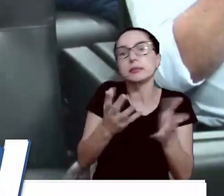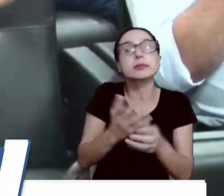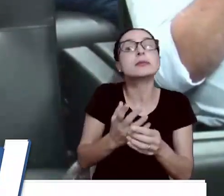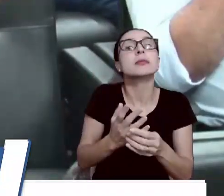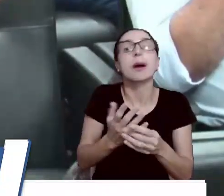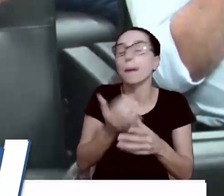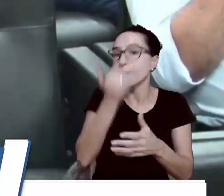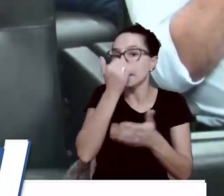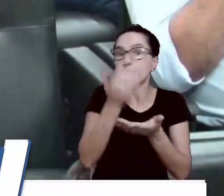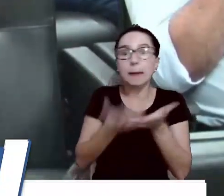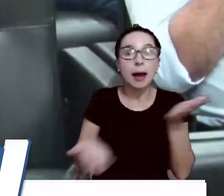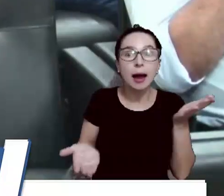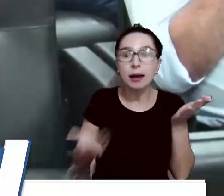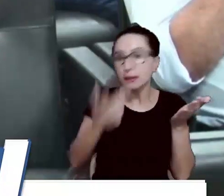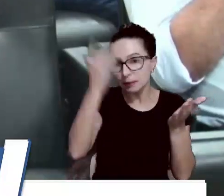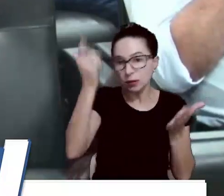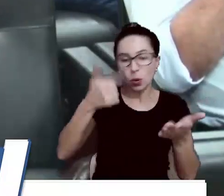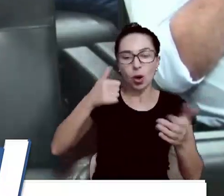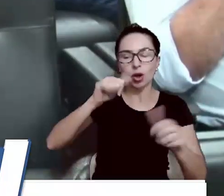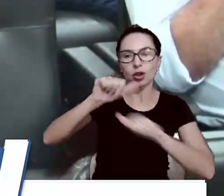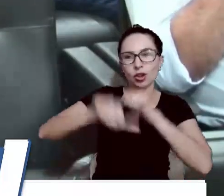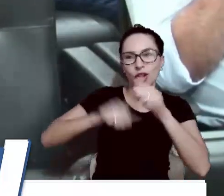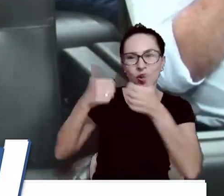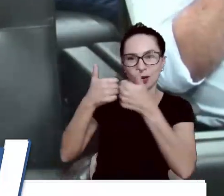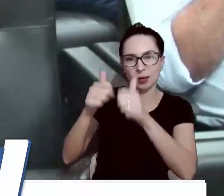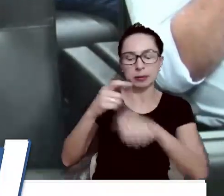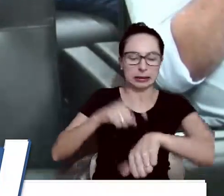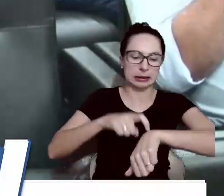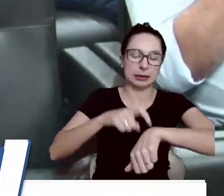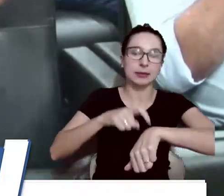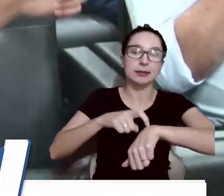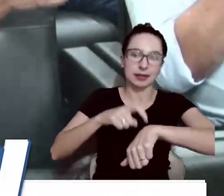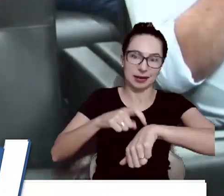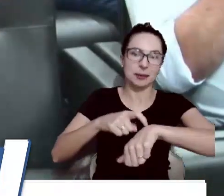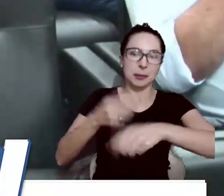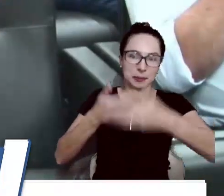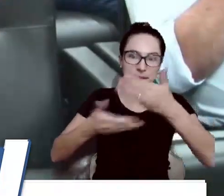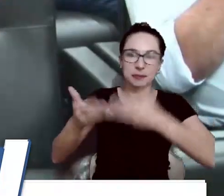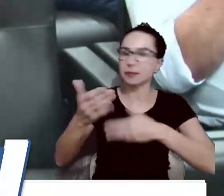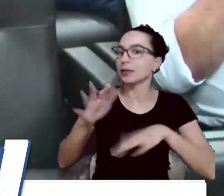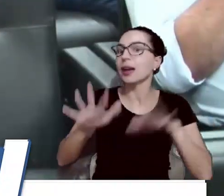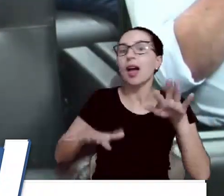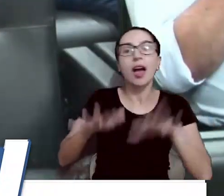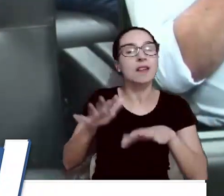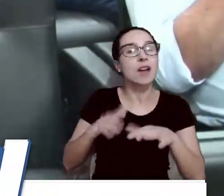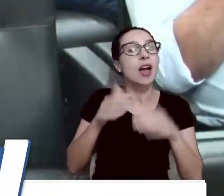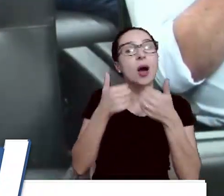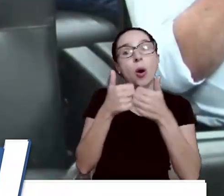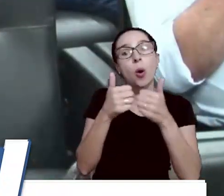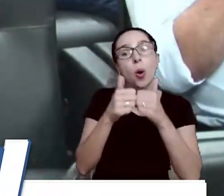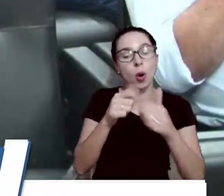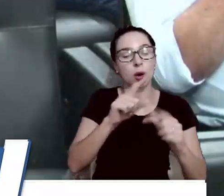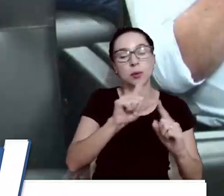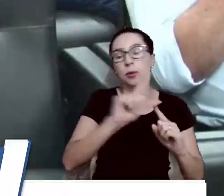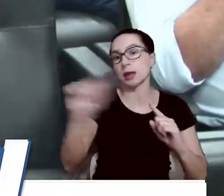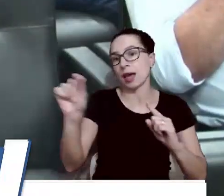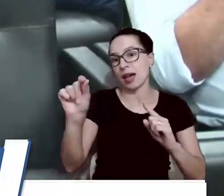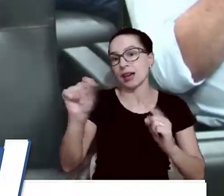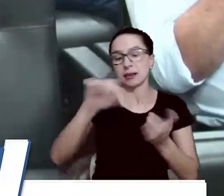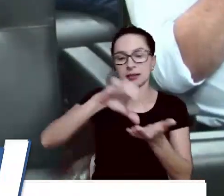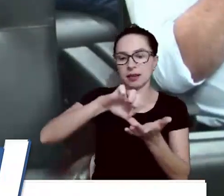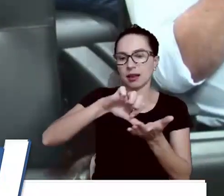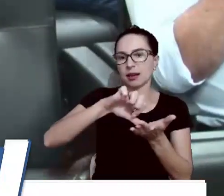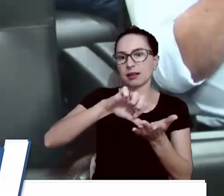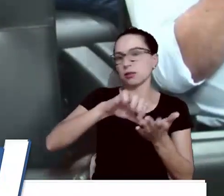prejudica quem faz a interligação, porque você tem um tempo para fazer, e às vezes o ônibus que sai do centro para